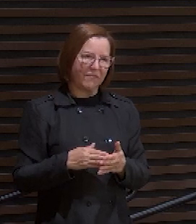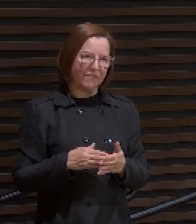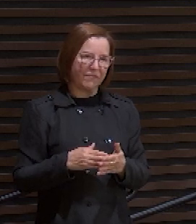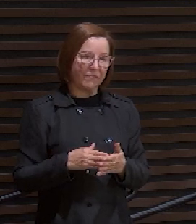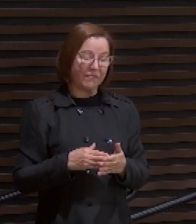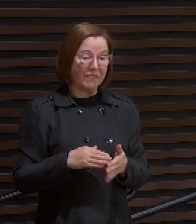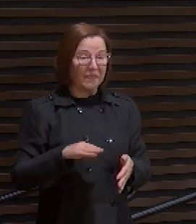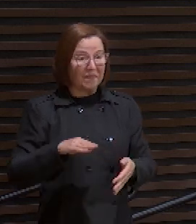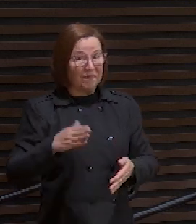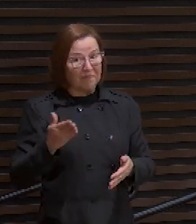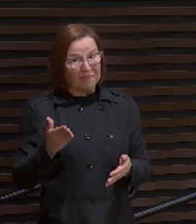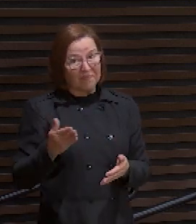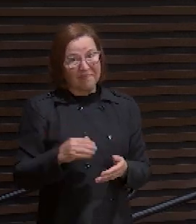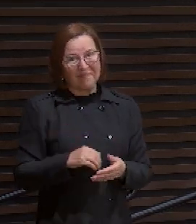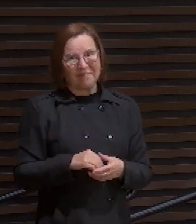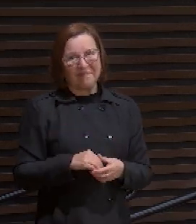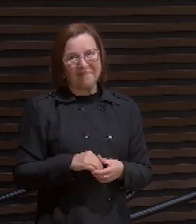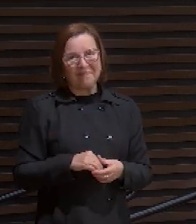Portanto,